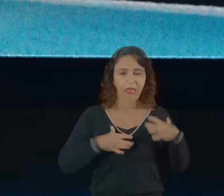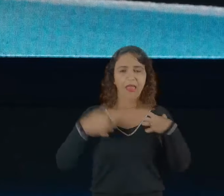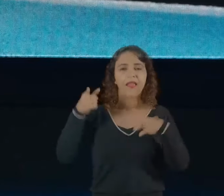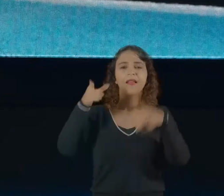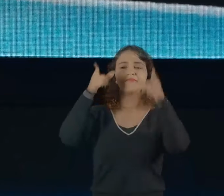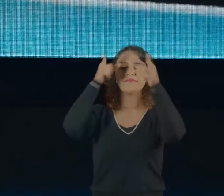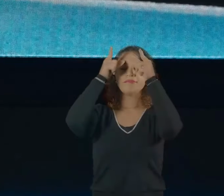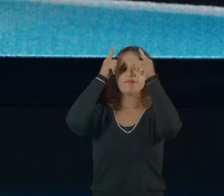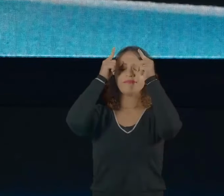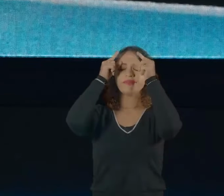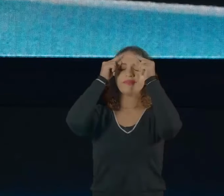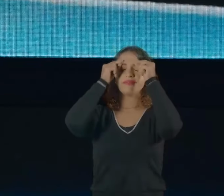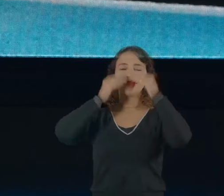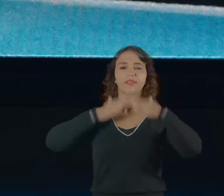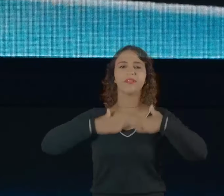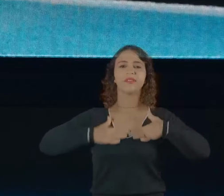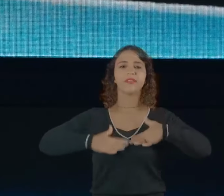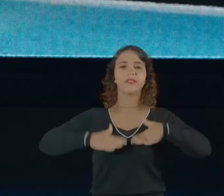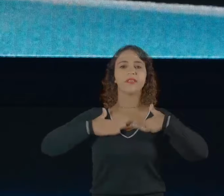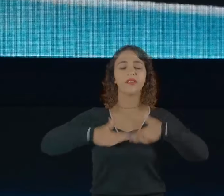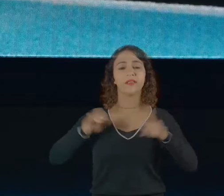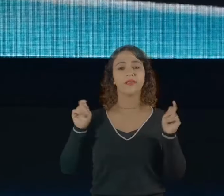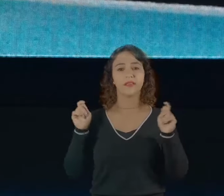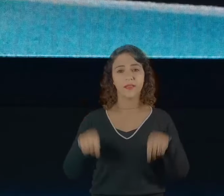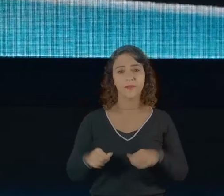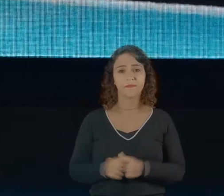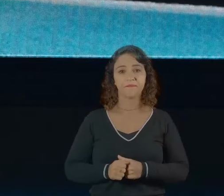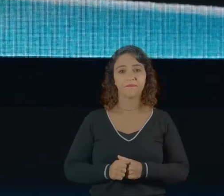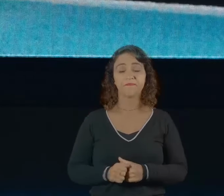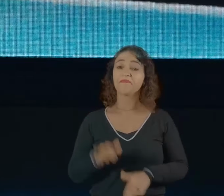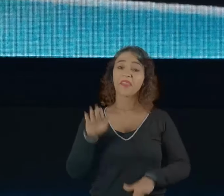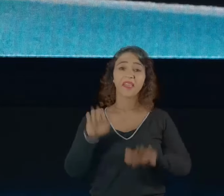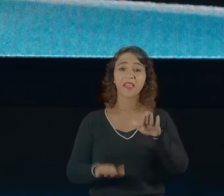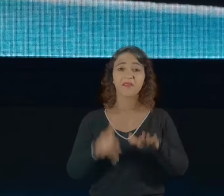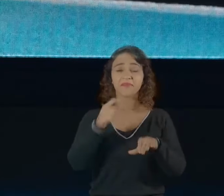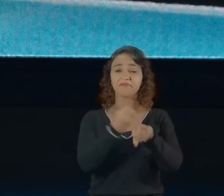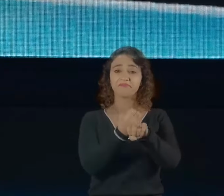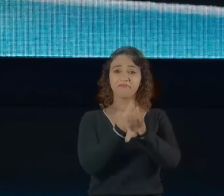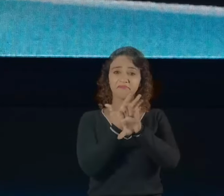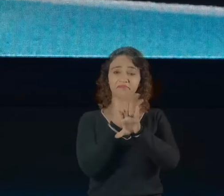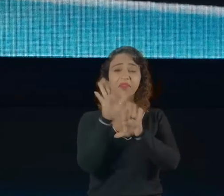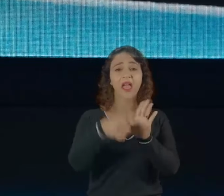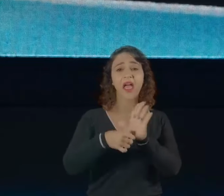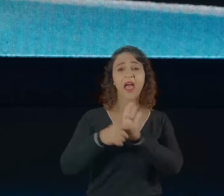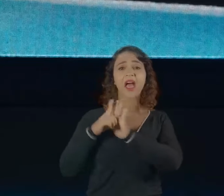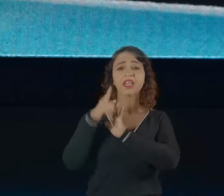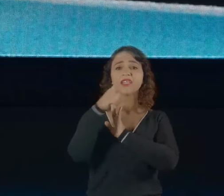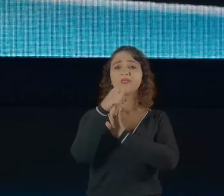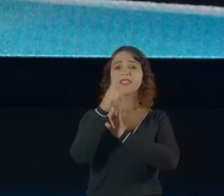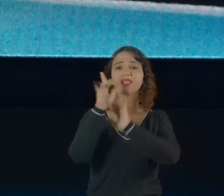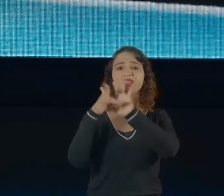Talvez você esteja aqui e nunca tenha tido um encontro com Jesus.